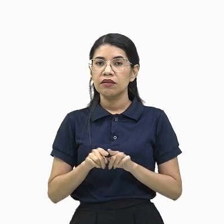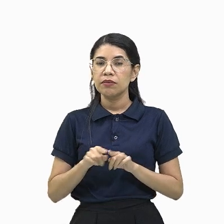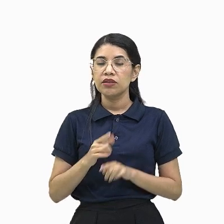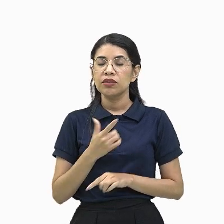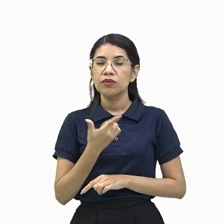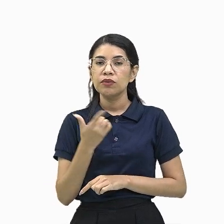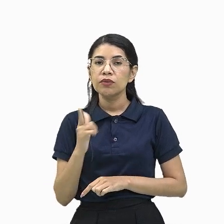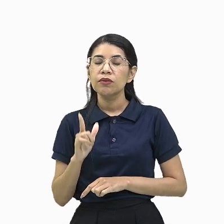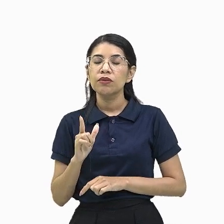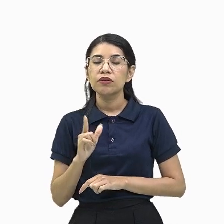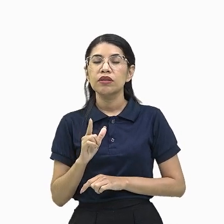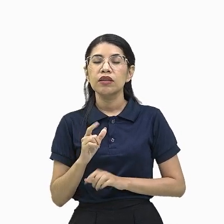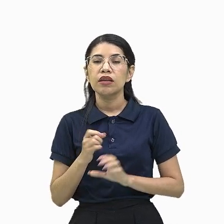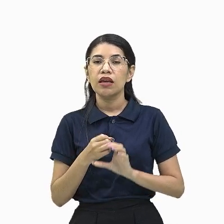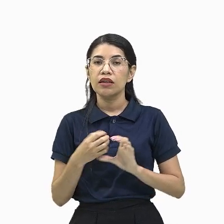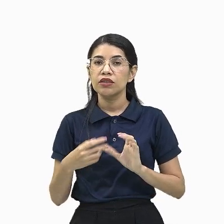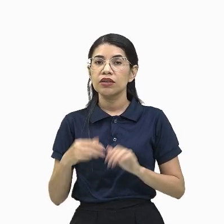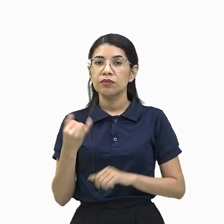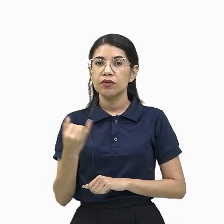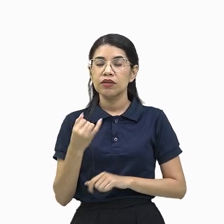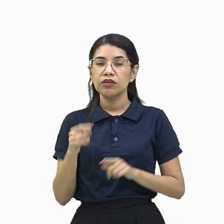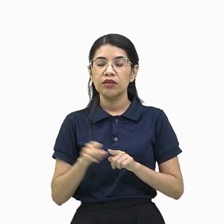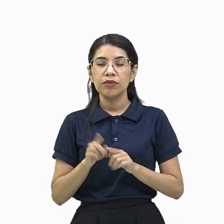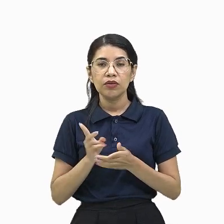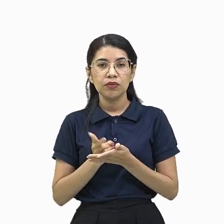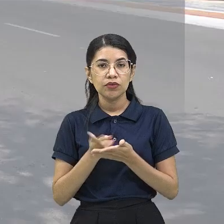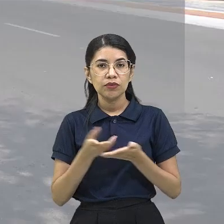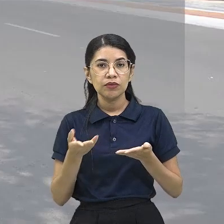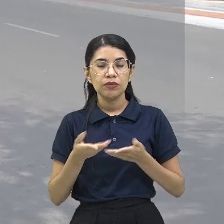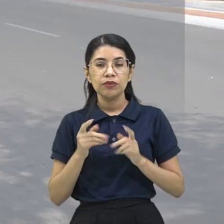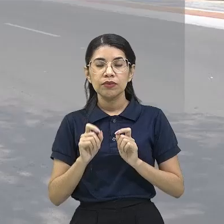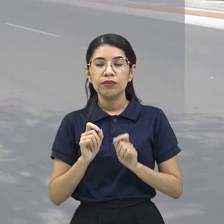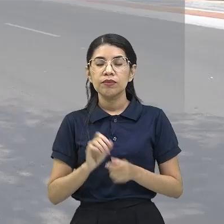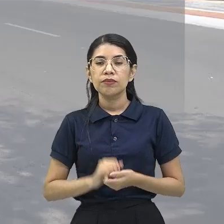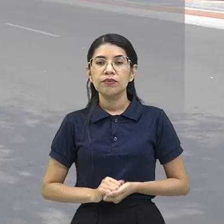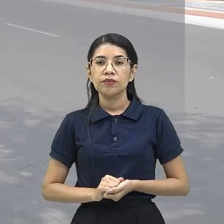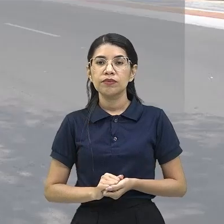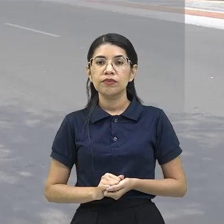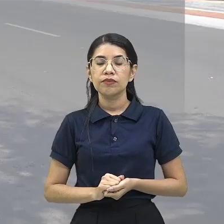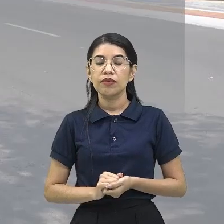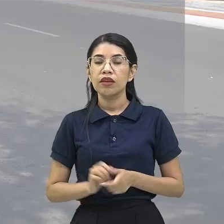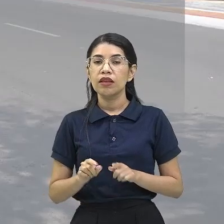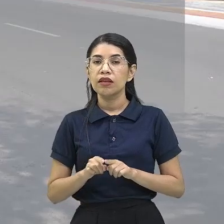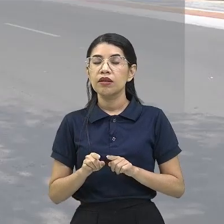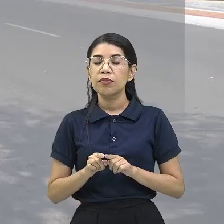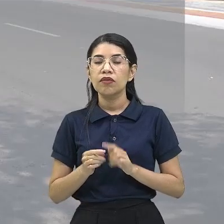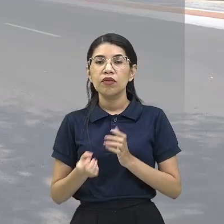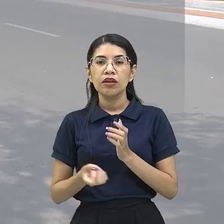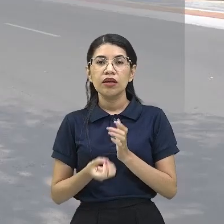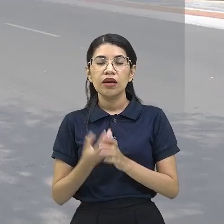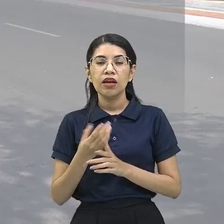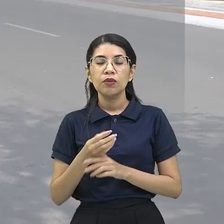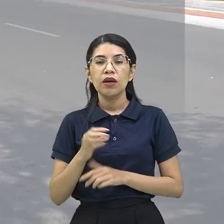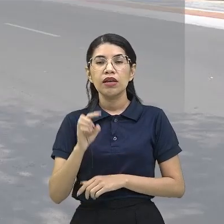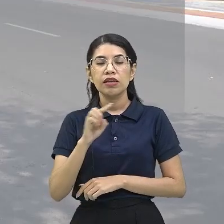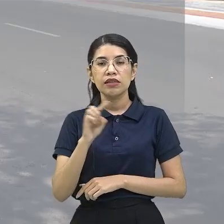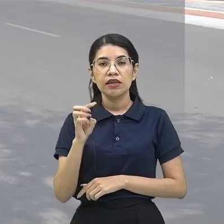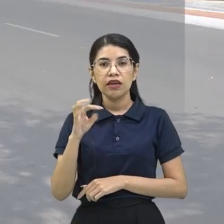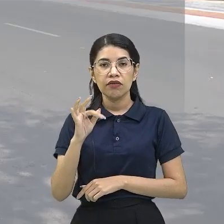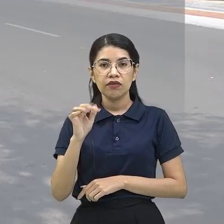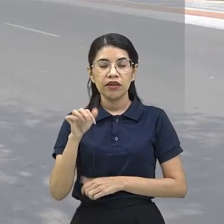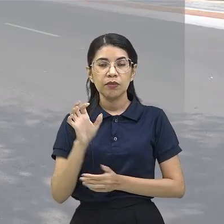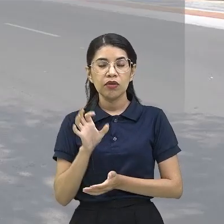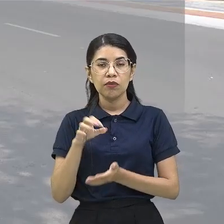ainda um aspecto que é bem importante até os dias de hoje. Nós temos a criação da Zona Franca de Manaus,